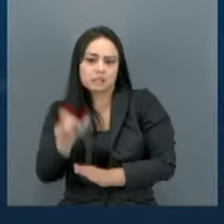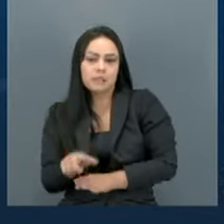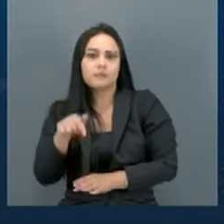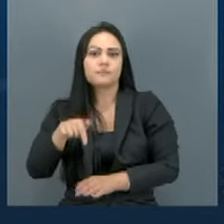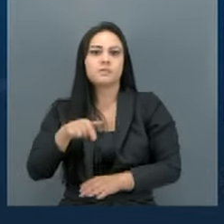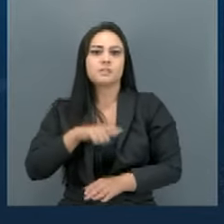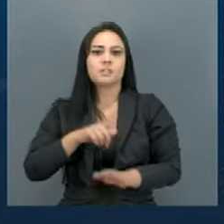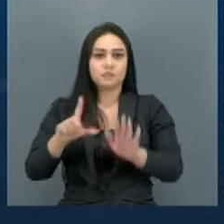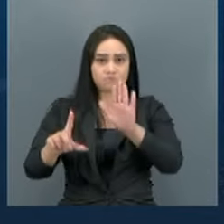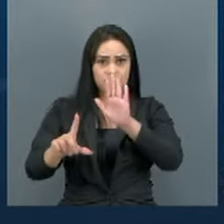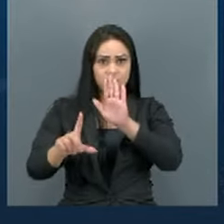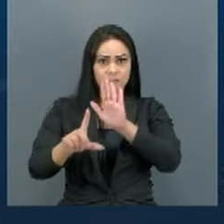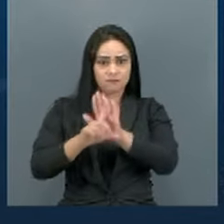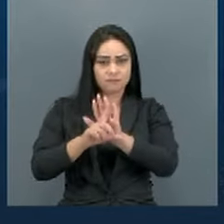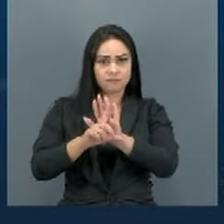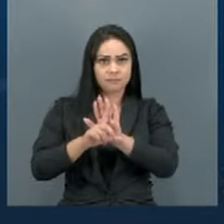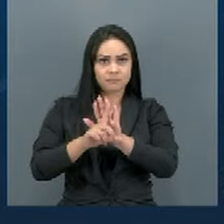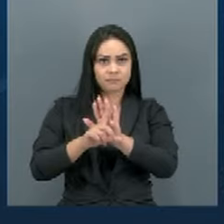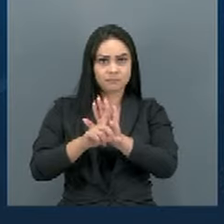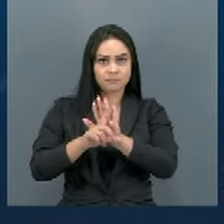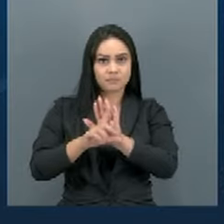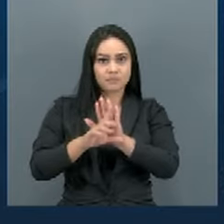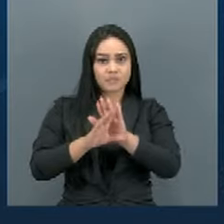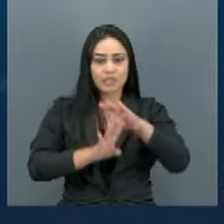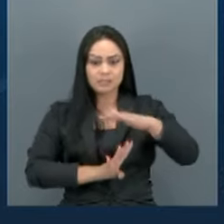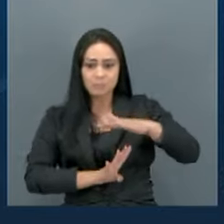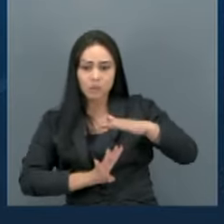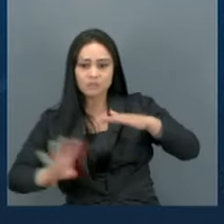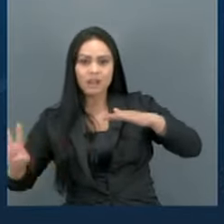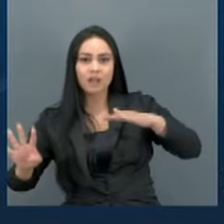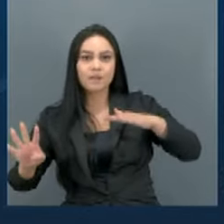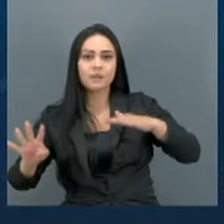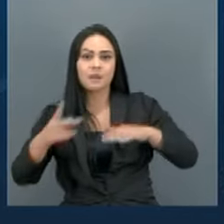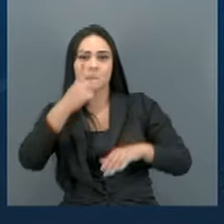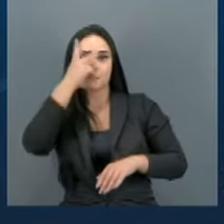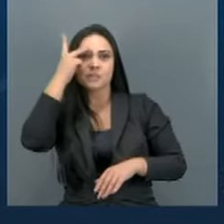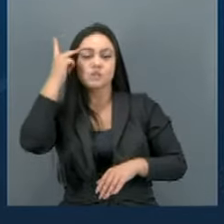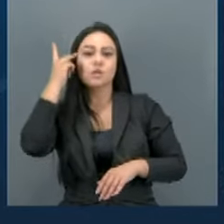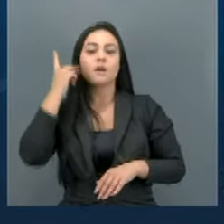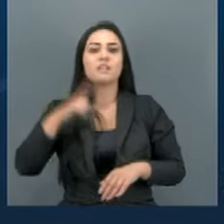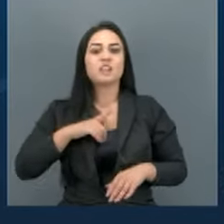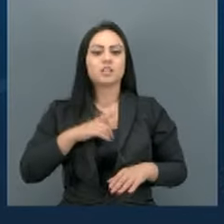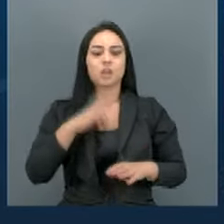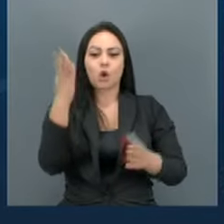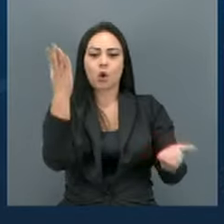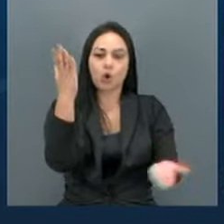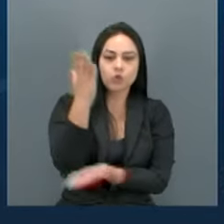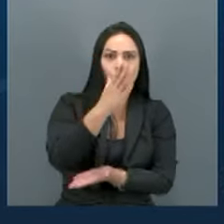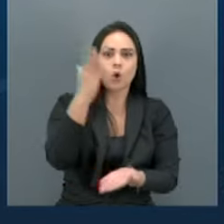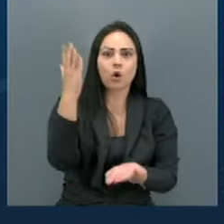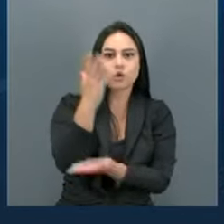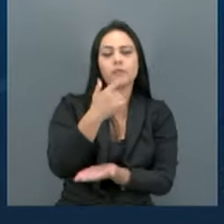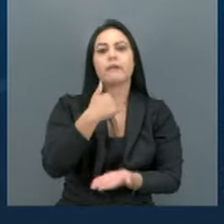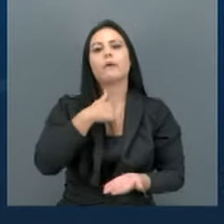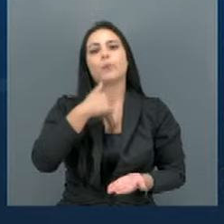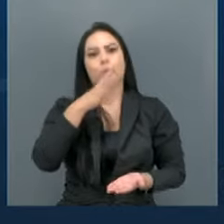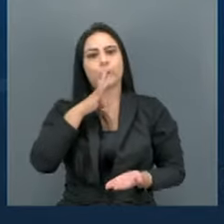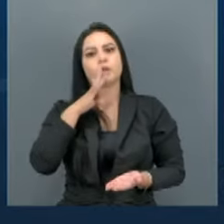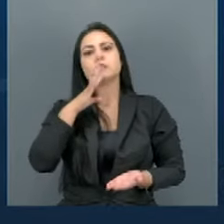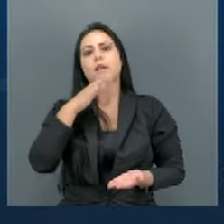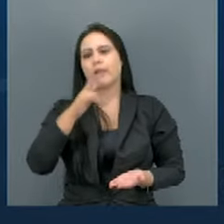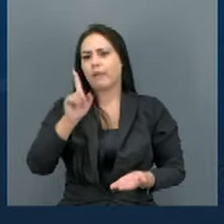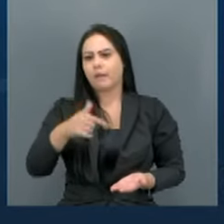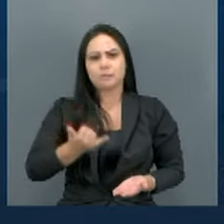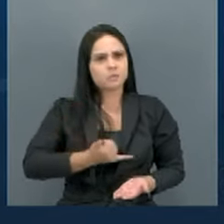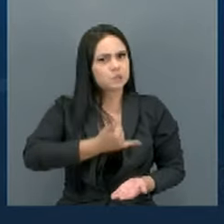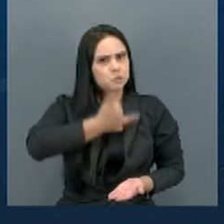lei. Eles cortaram. E o rapaz do CMBio que cortou, eu disse, isso é um absurdo